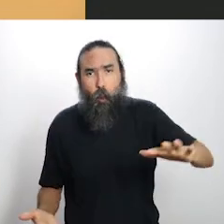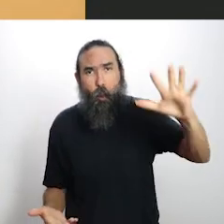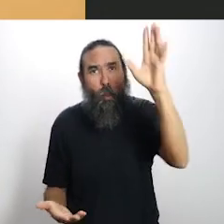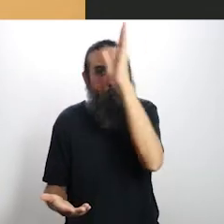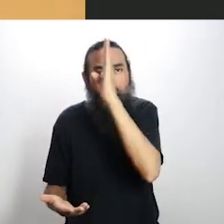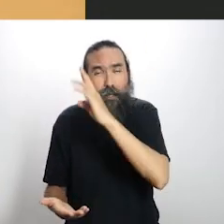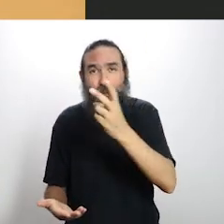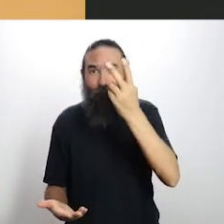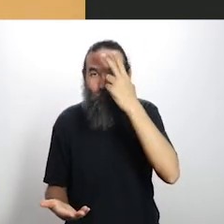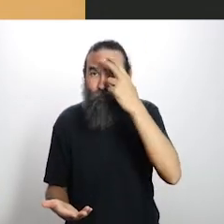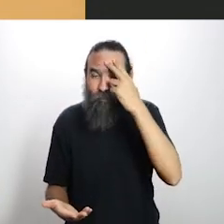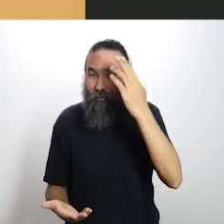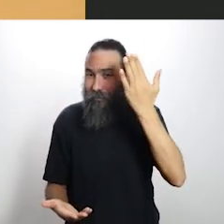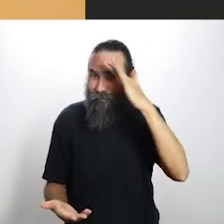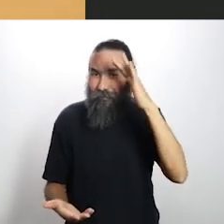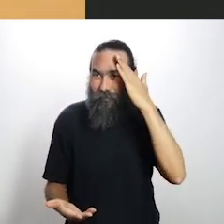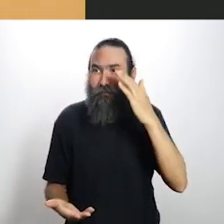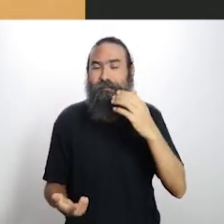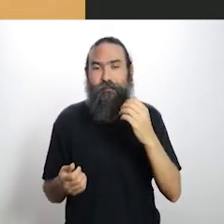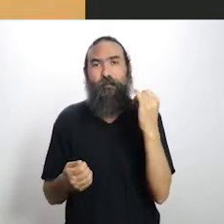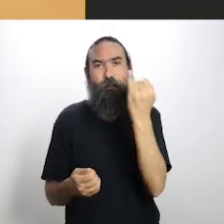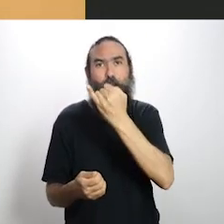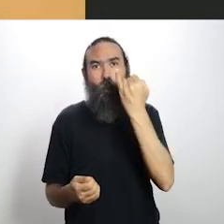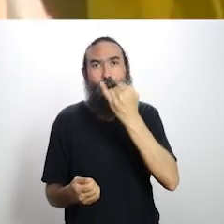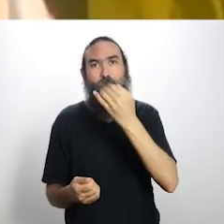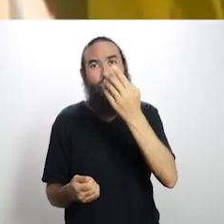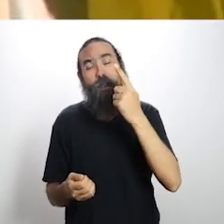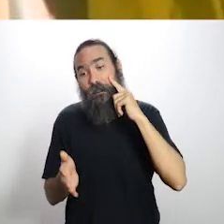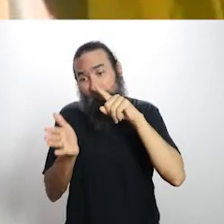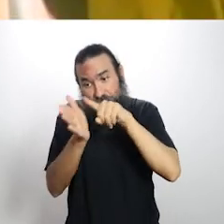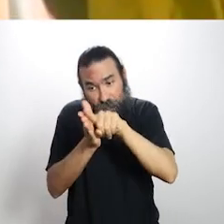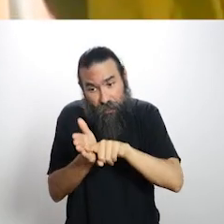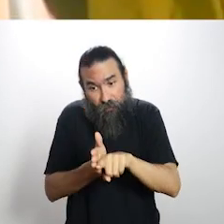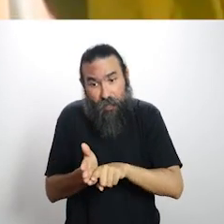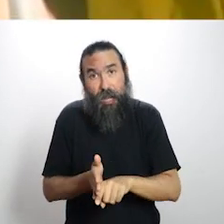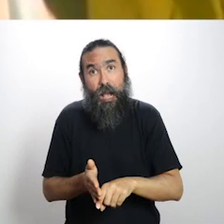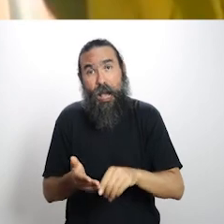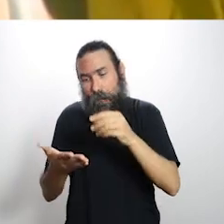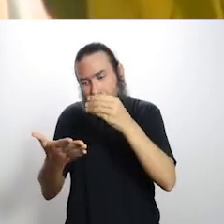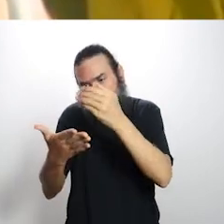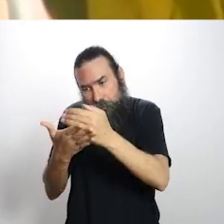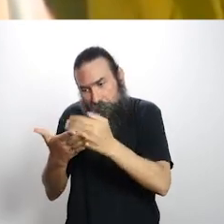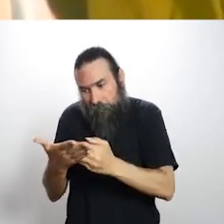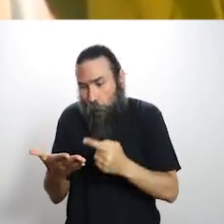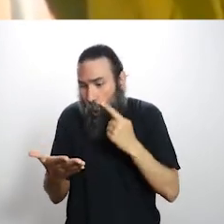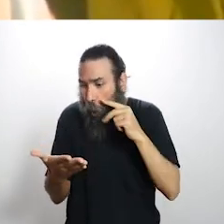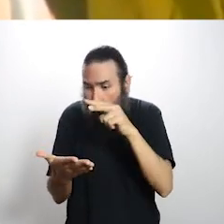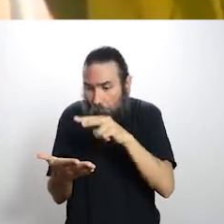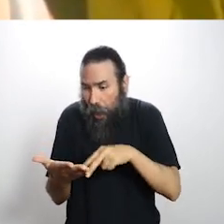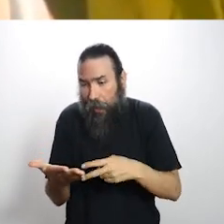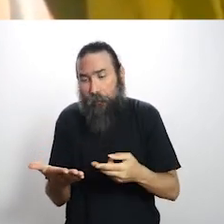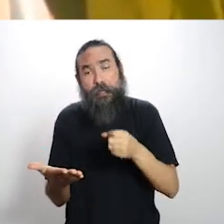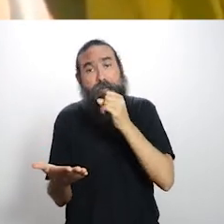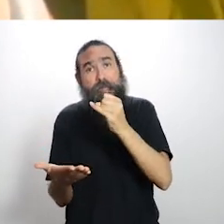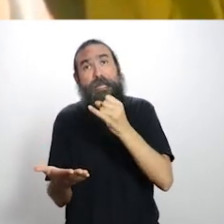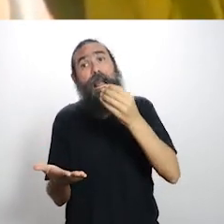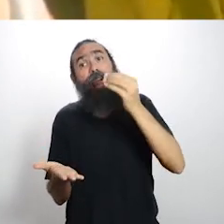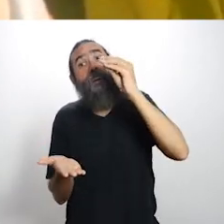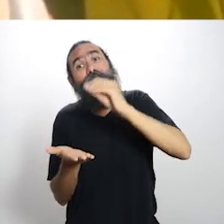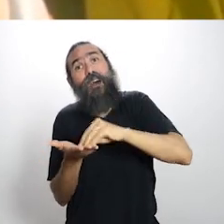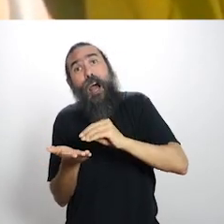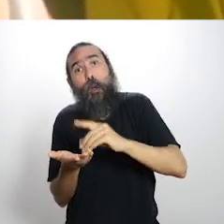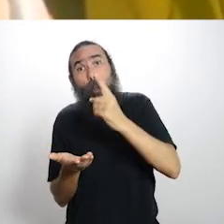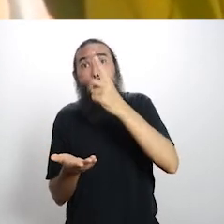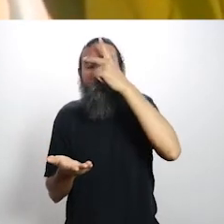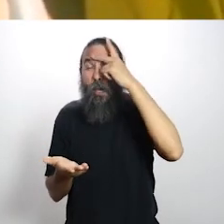que já não é mais é como você falou mais desprotegidos são as culturas tradicionais